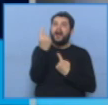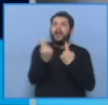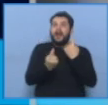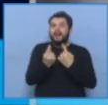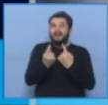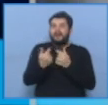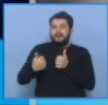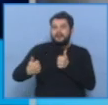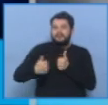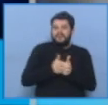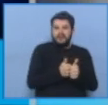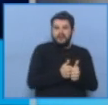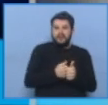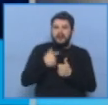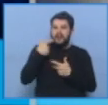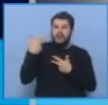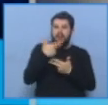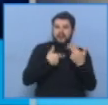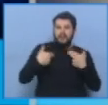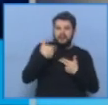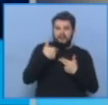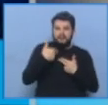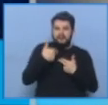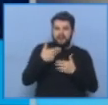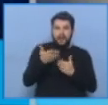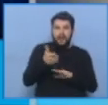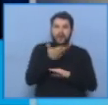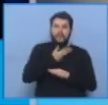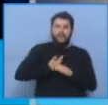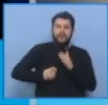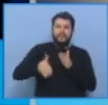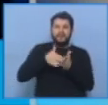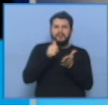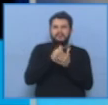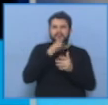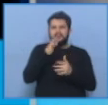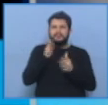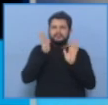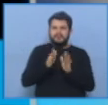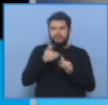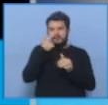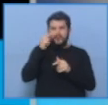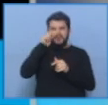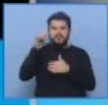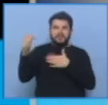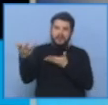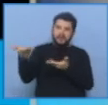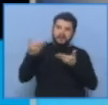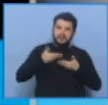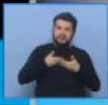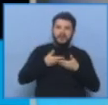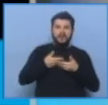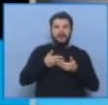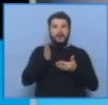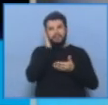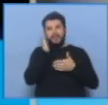que nos persegue, que diz mal de nós. Reparem, no Antigo Testamento nós vemos que é preciso acolher o estrangeiro, dar